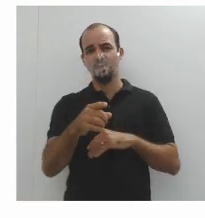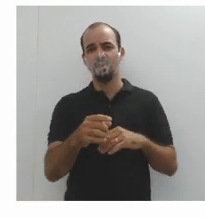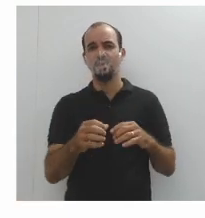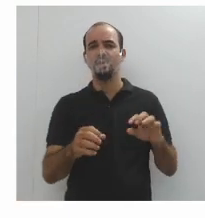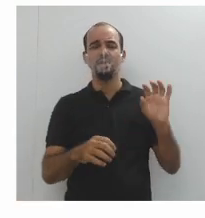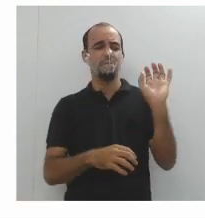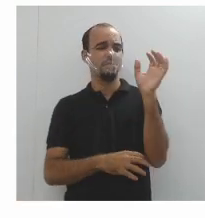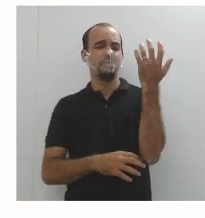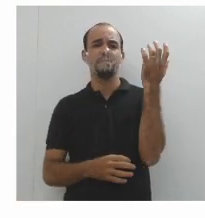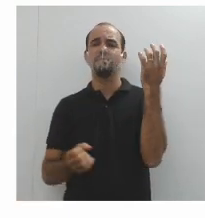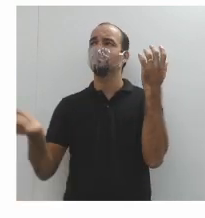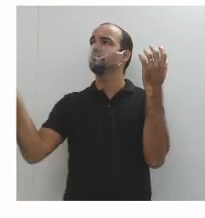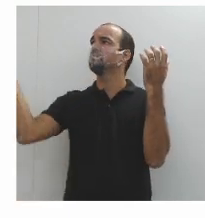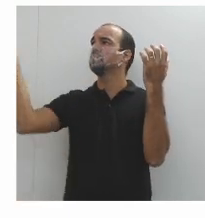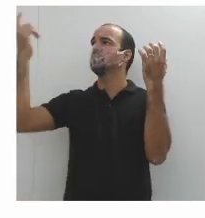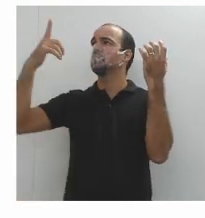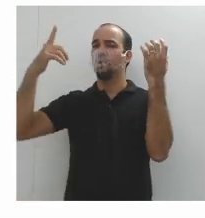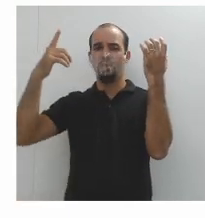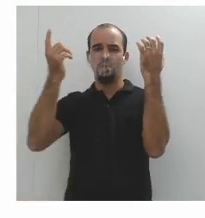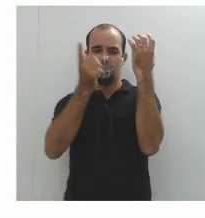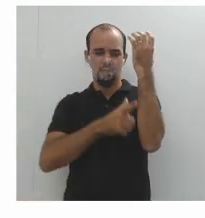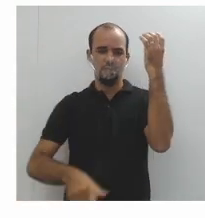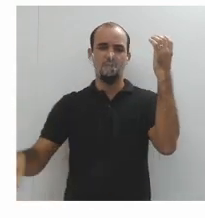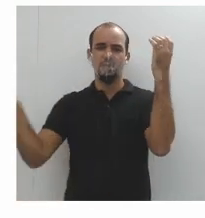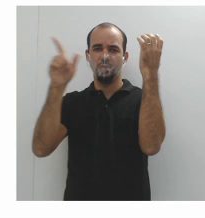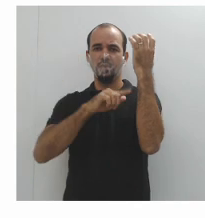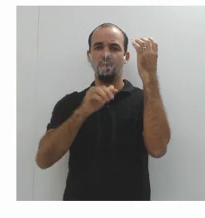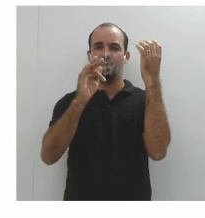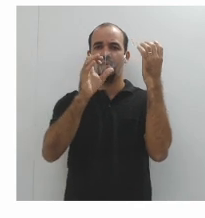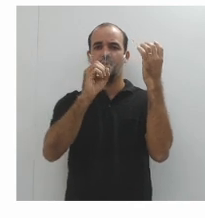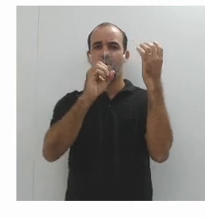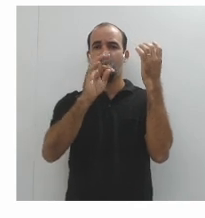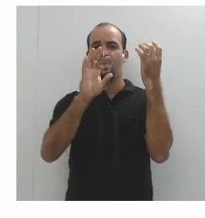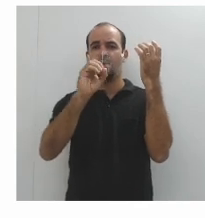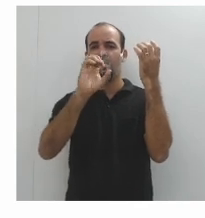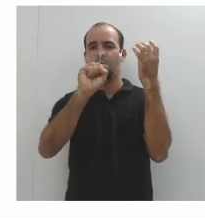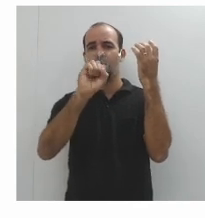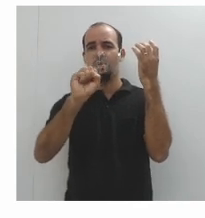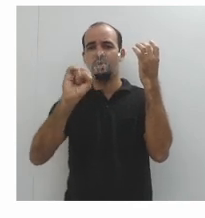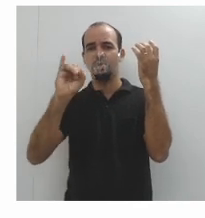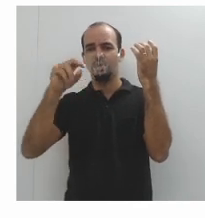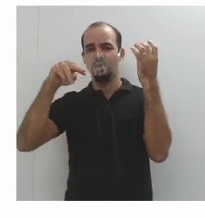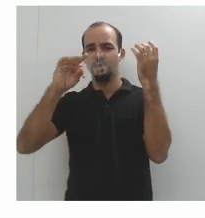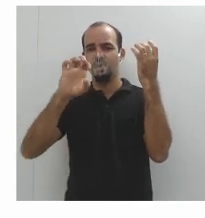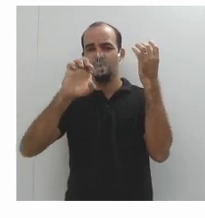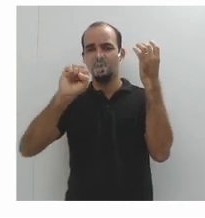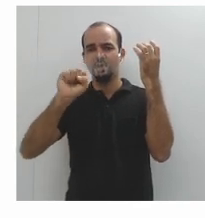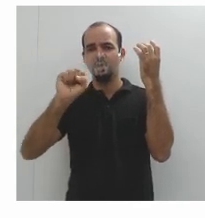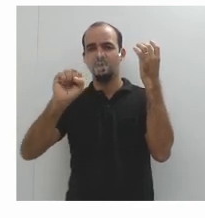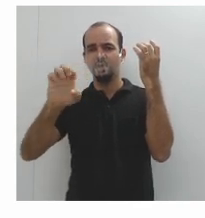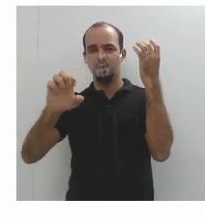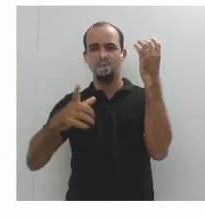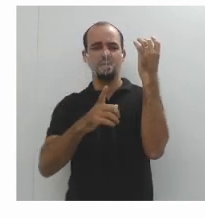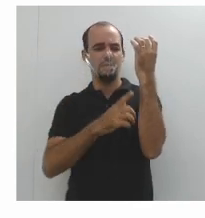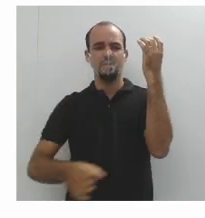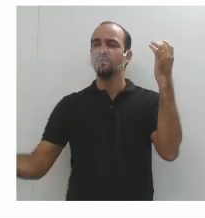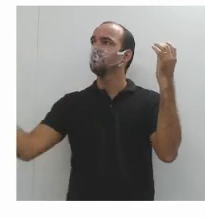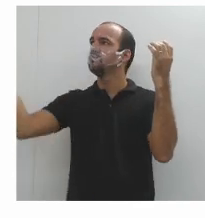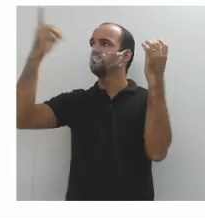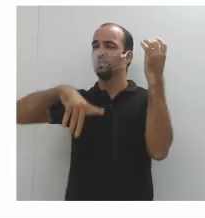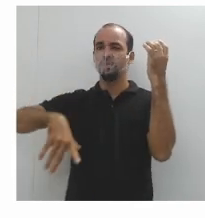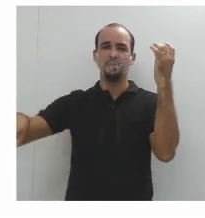fotossíntese é a reação química de síntese provocada pela influência da luz